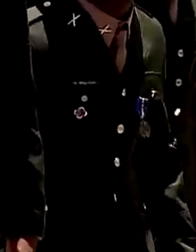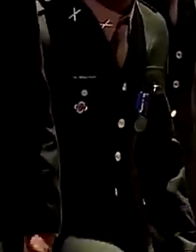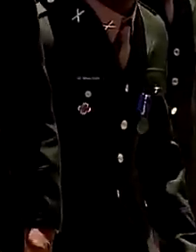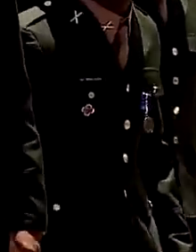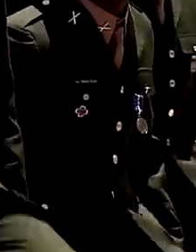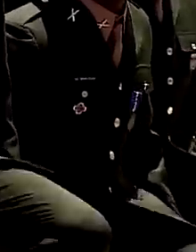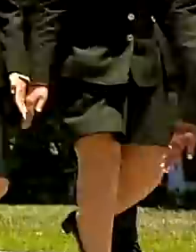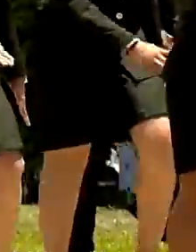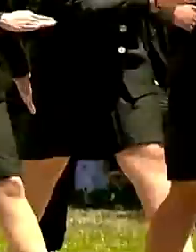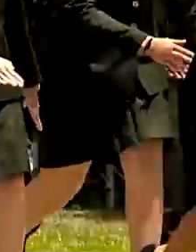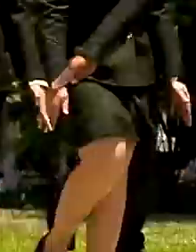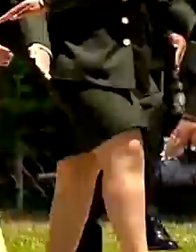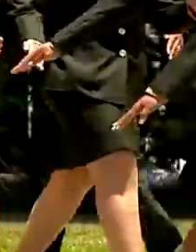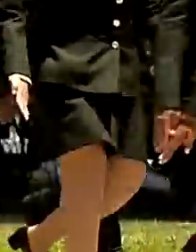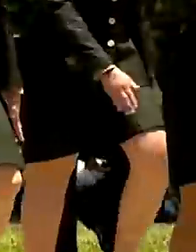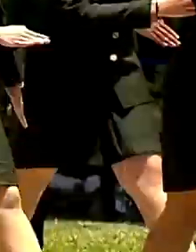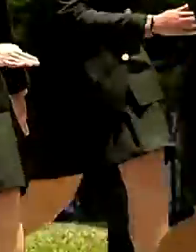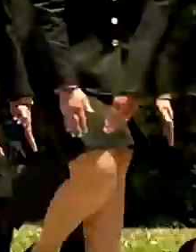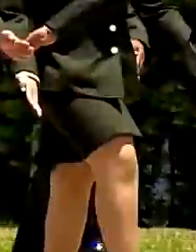E aí